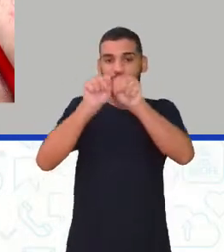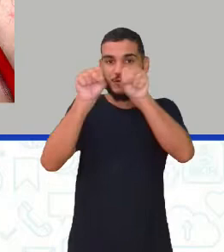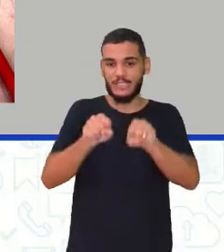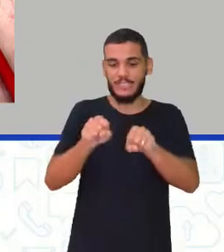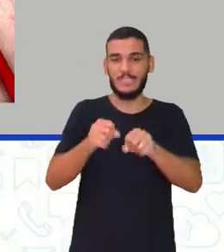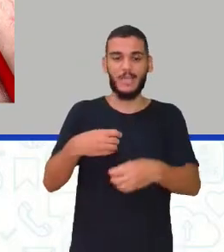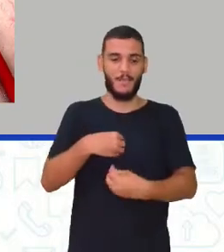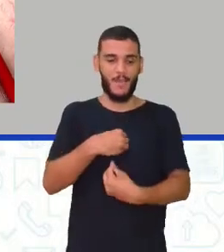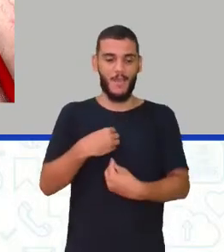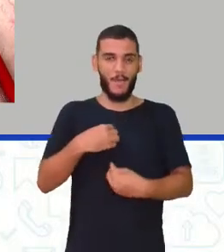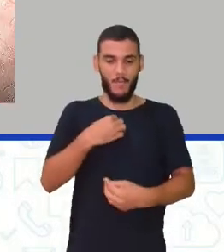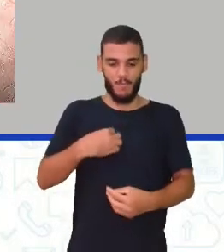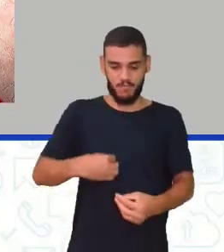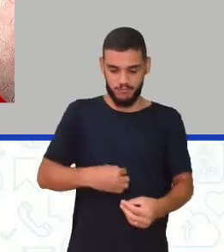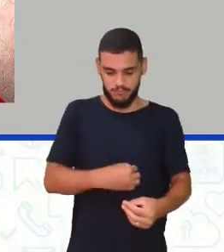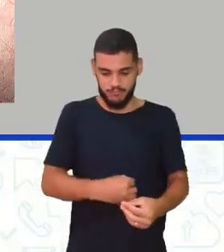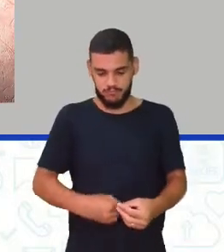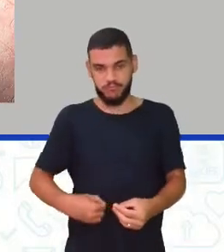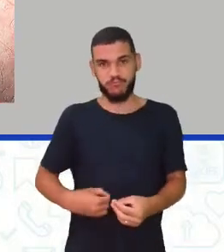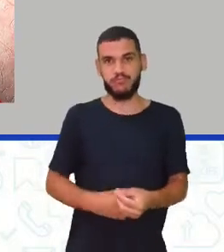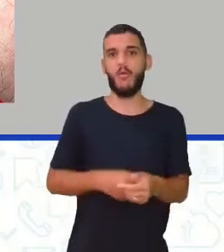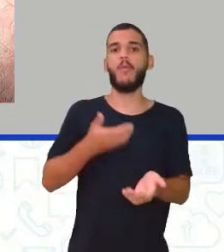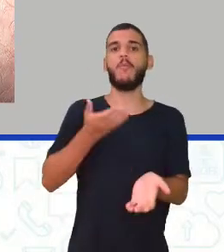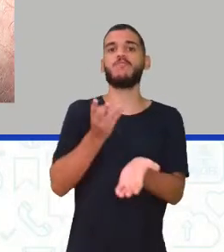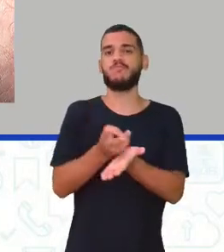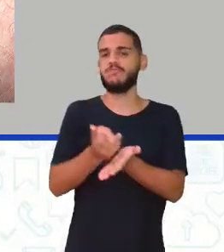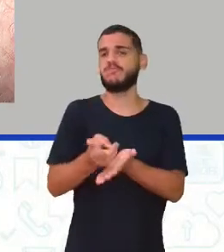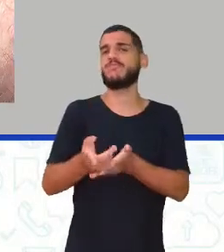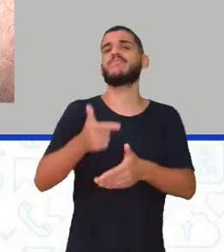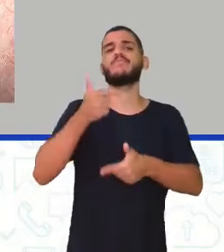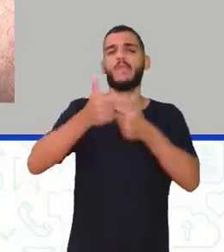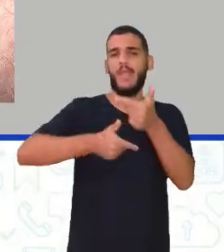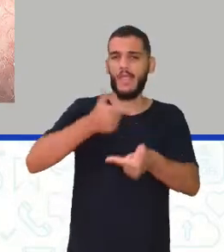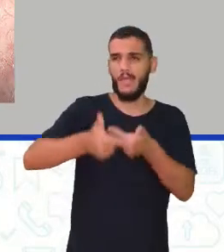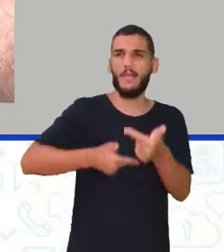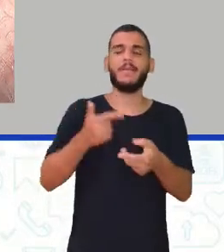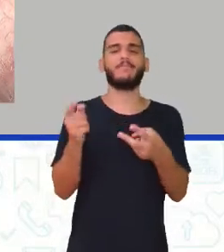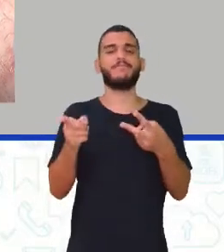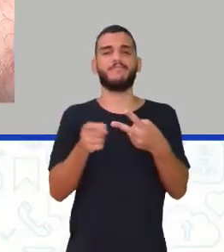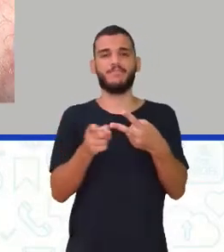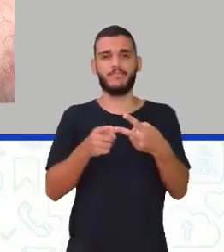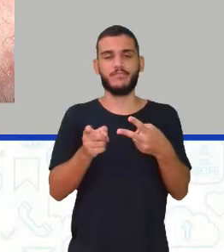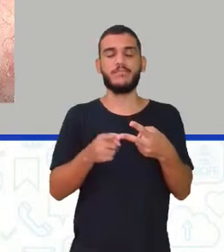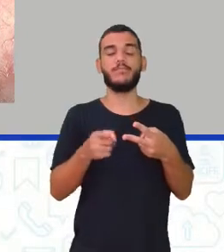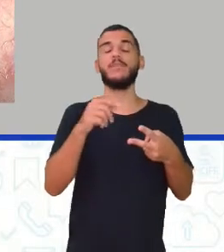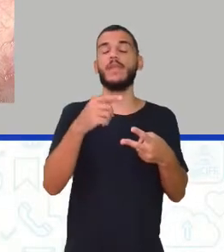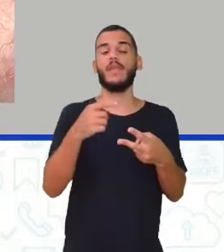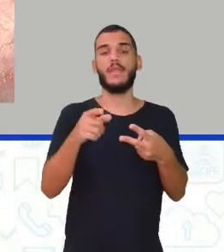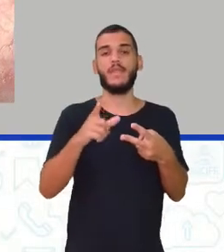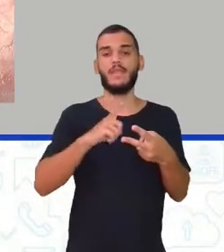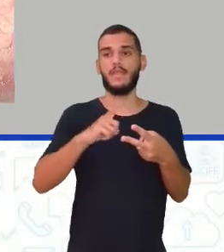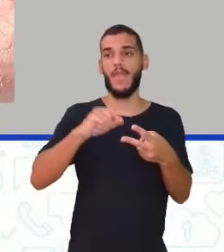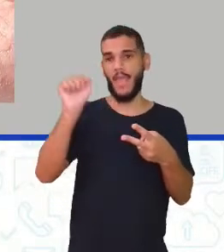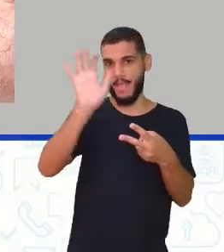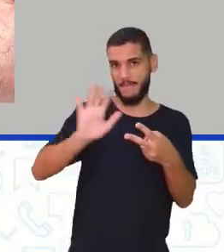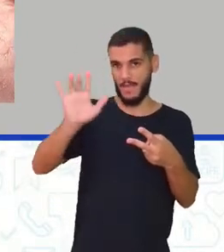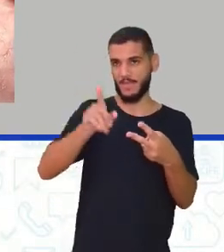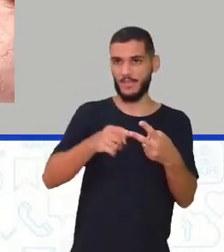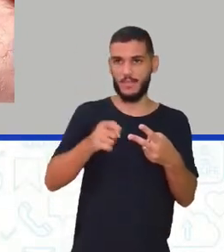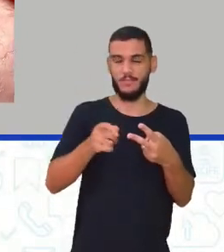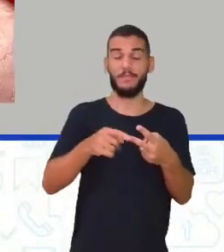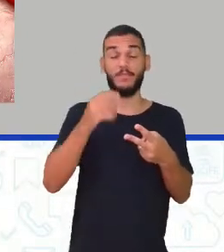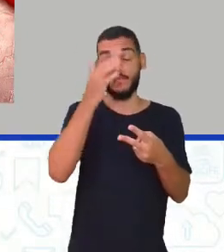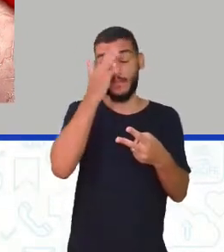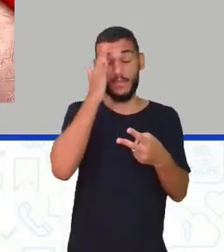continuar trabalhando, mesmo quando você estiver dormindo. A questão aí da bexiga urinária, que é a segunda, está aí ao lado,